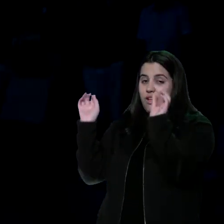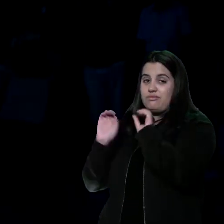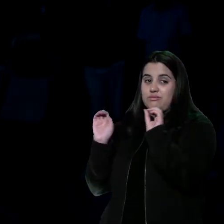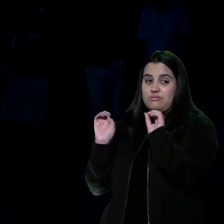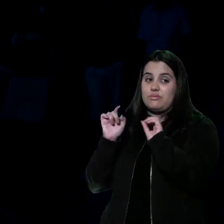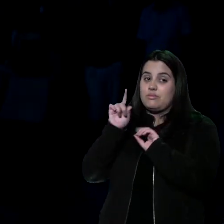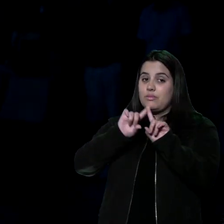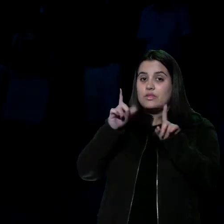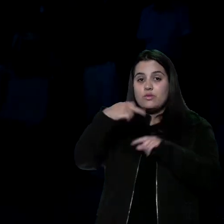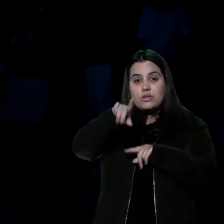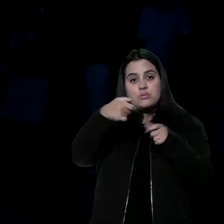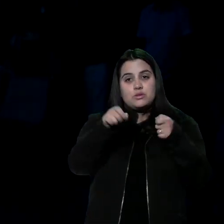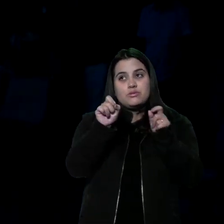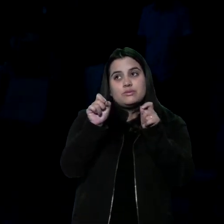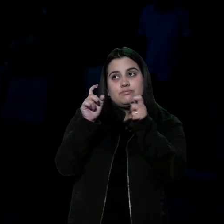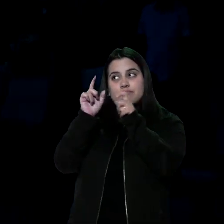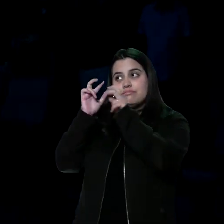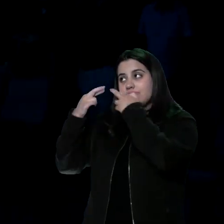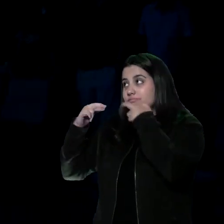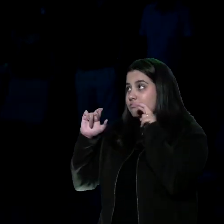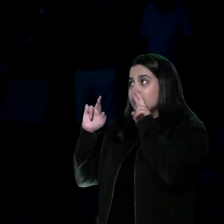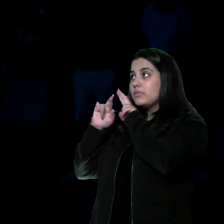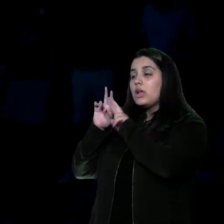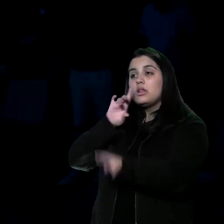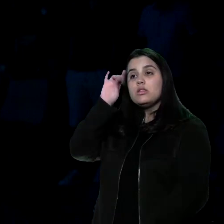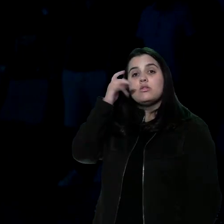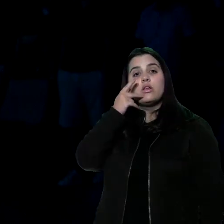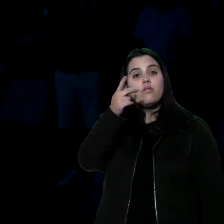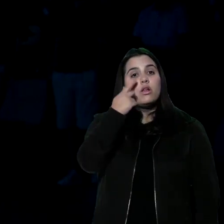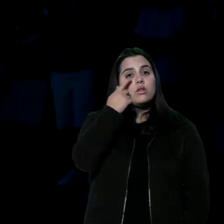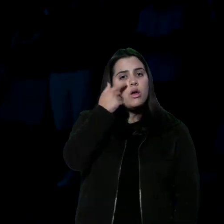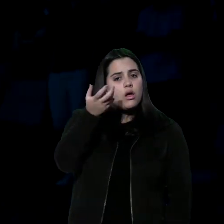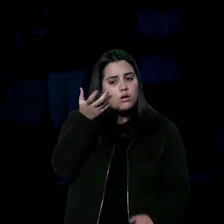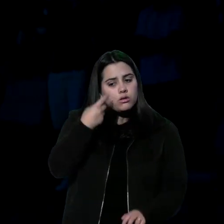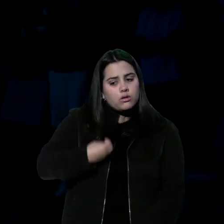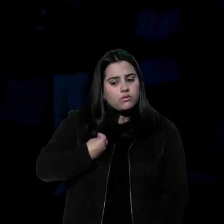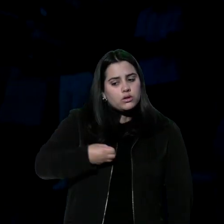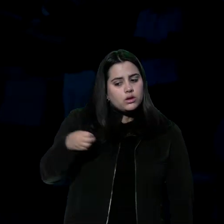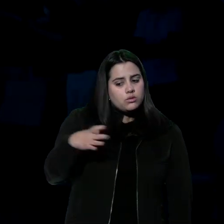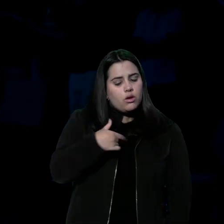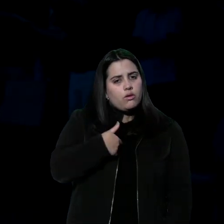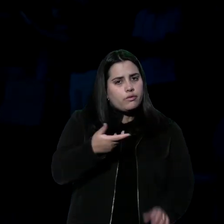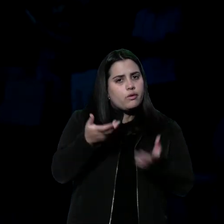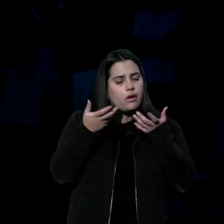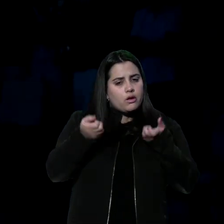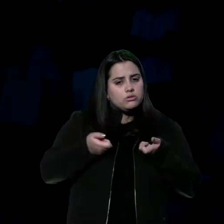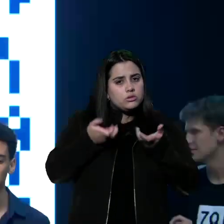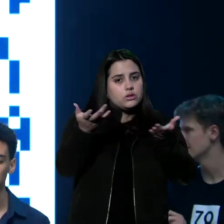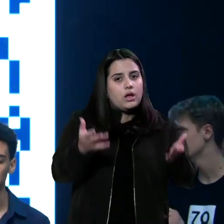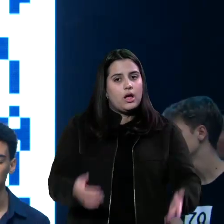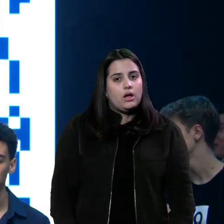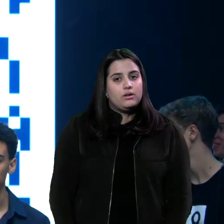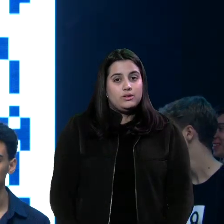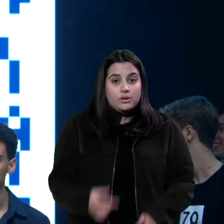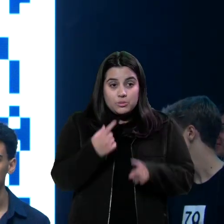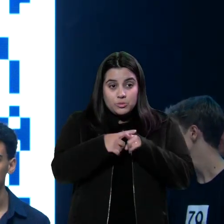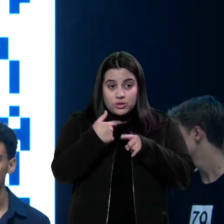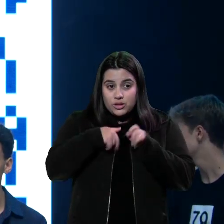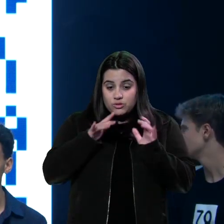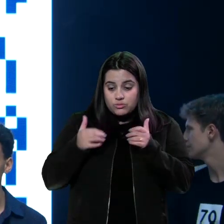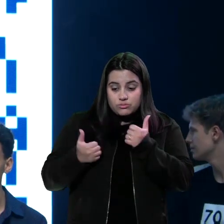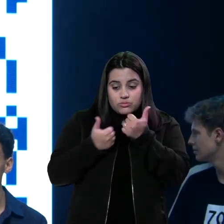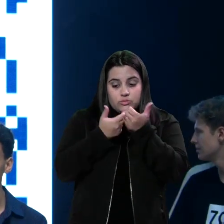precisa se reconciliar com Ele. Deus está dizendo: ei, eu quero te dar vida nova, fora do tribunal, porque eu já te